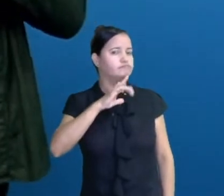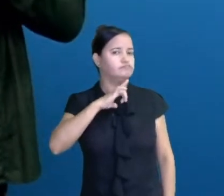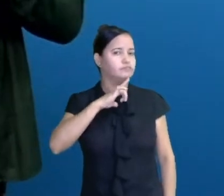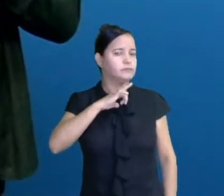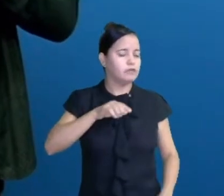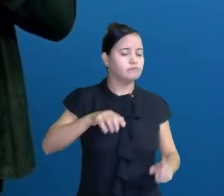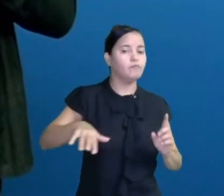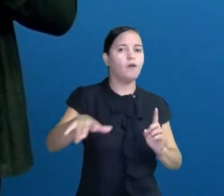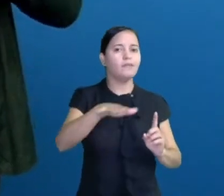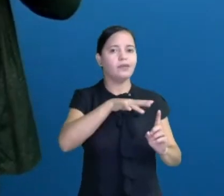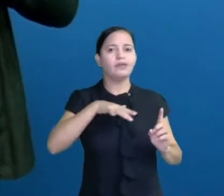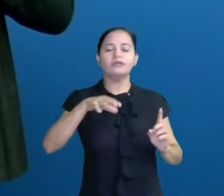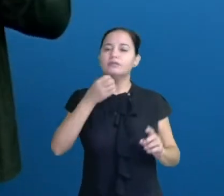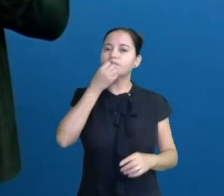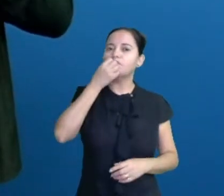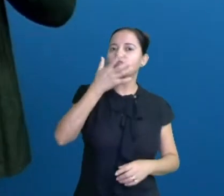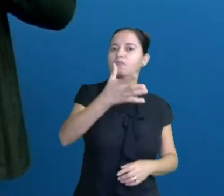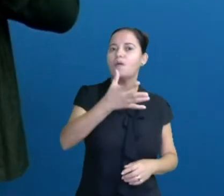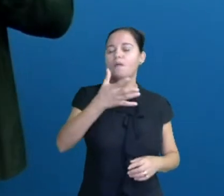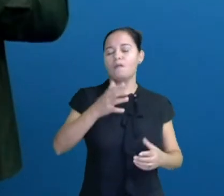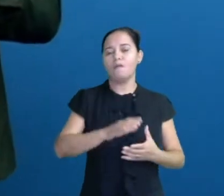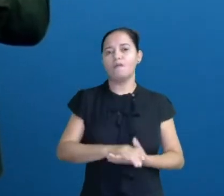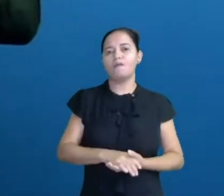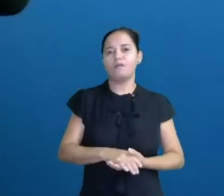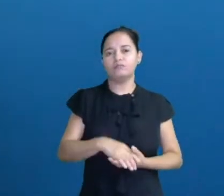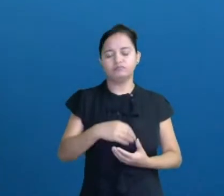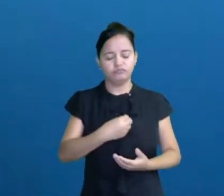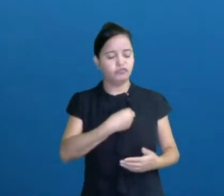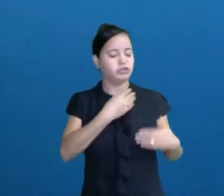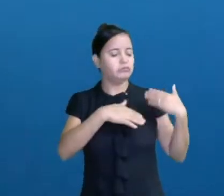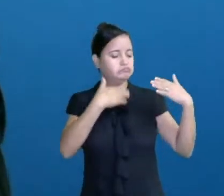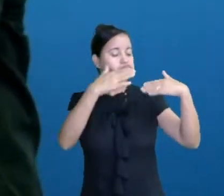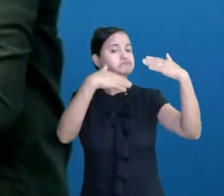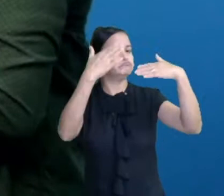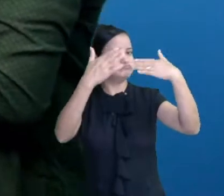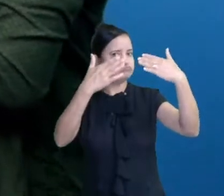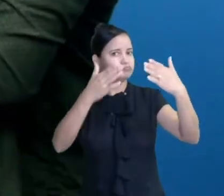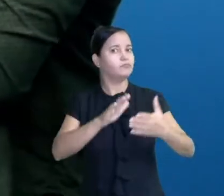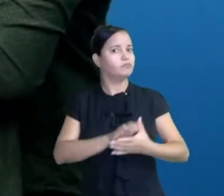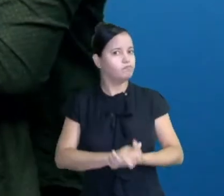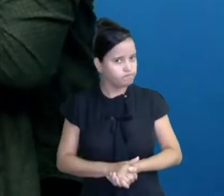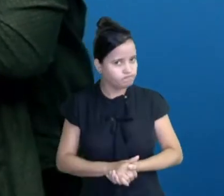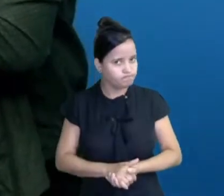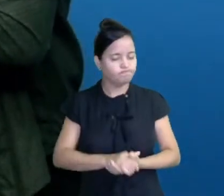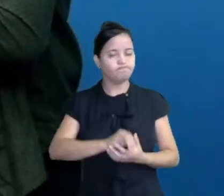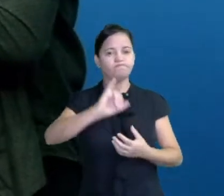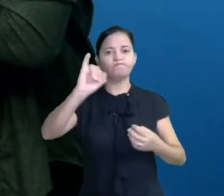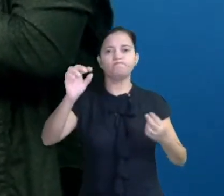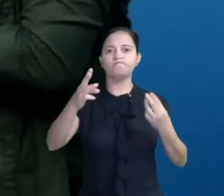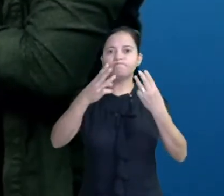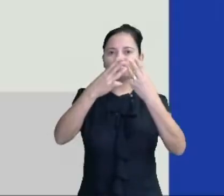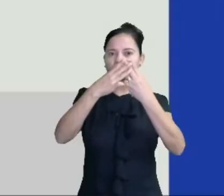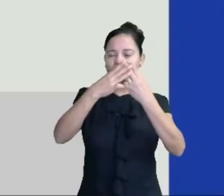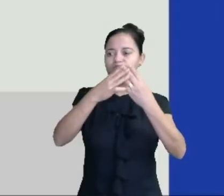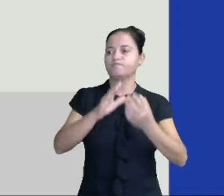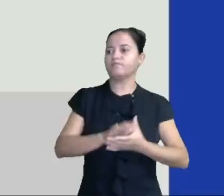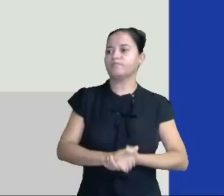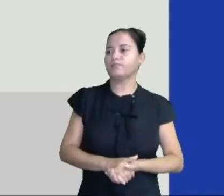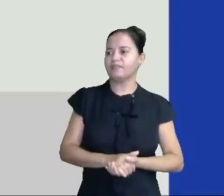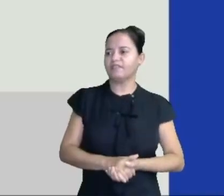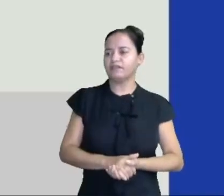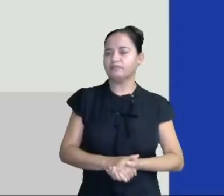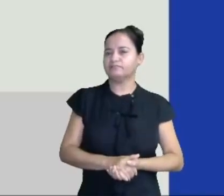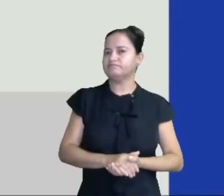ambiente favorável de quê? De transformar a tua vida para melhor e de quem você ama. Por favor, produção, nosso próximo slide. E aí, a gente